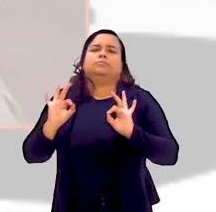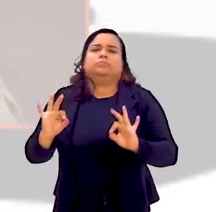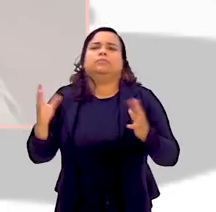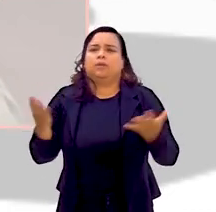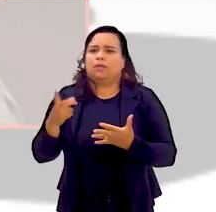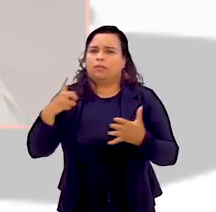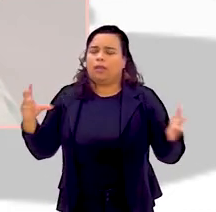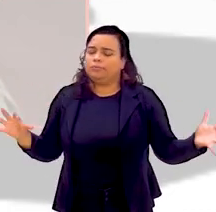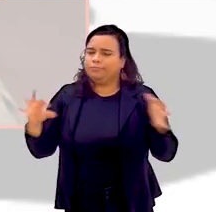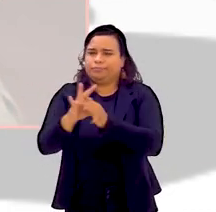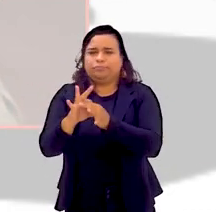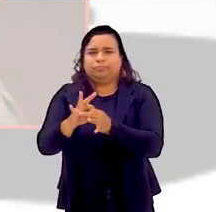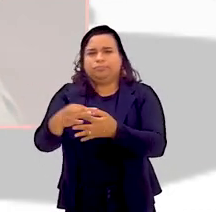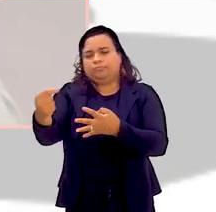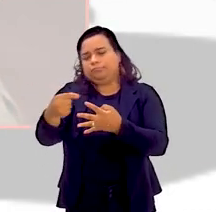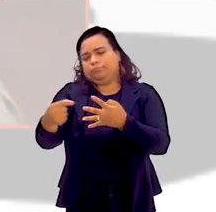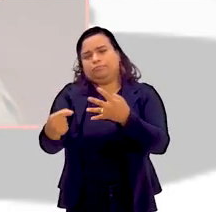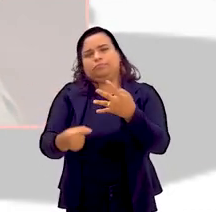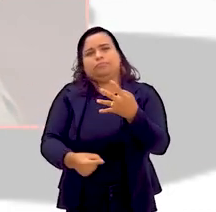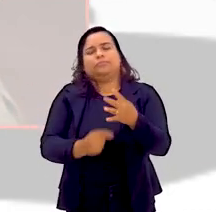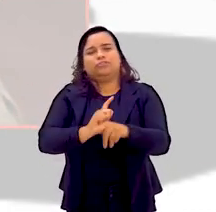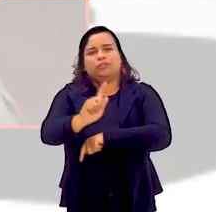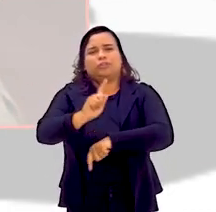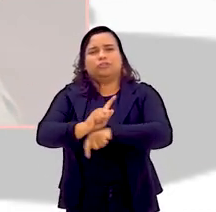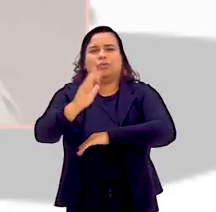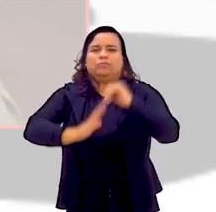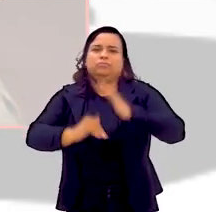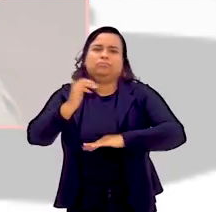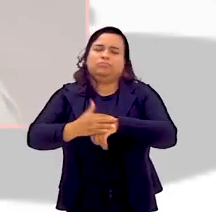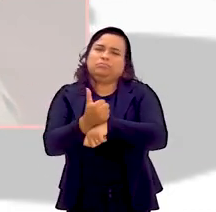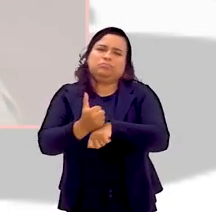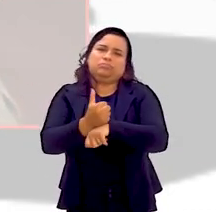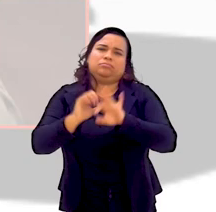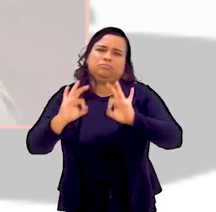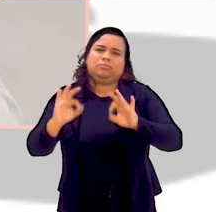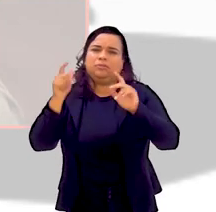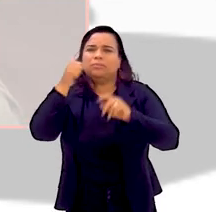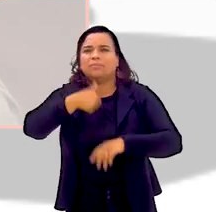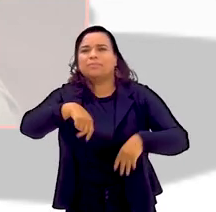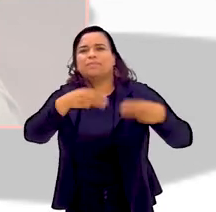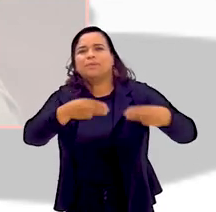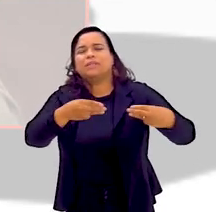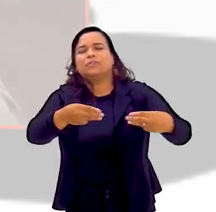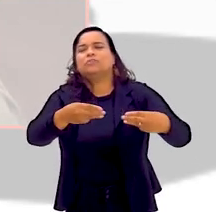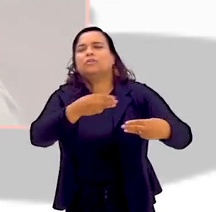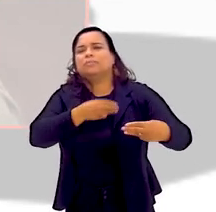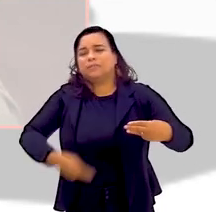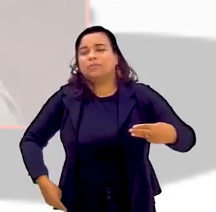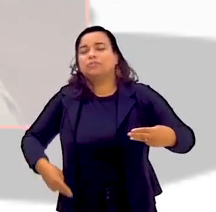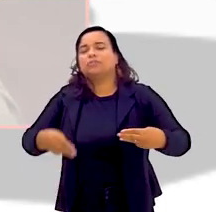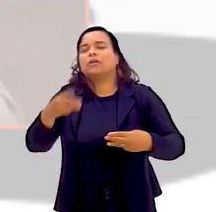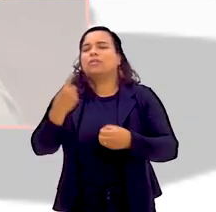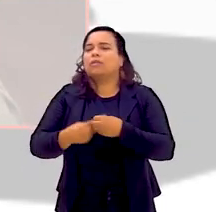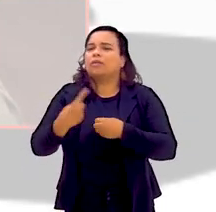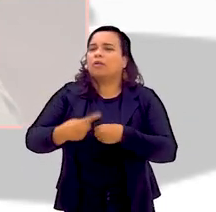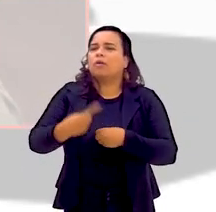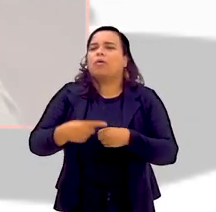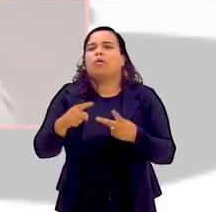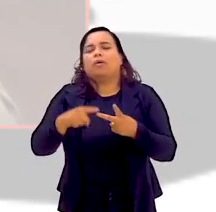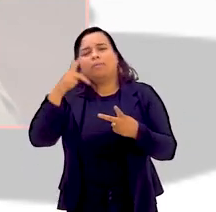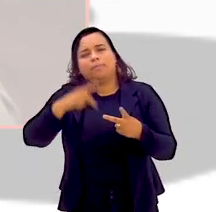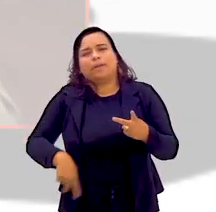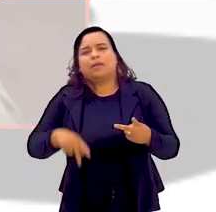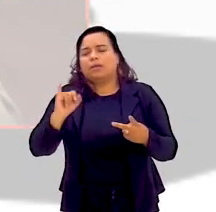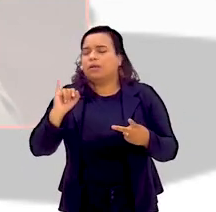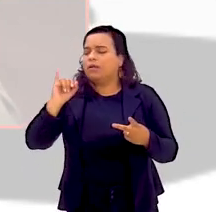nós temos uma conjunção de gestores de competência, com uma ministra do interior do Estado, com o presidente da Embratur